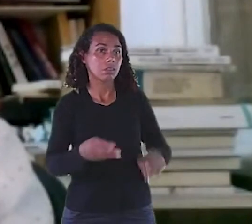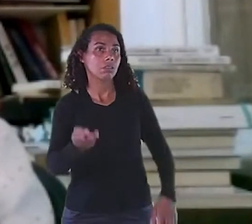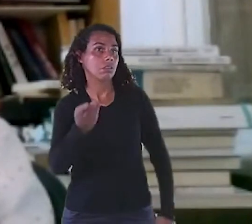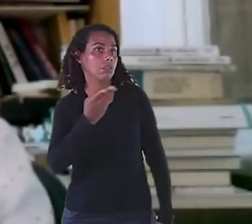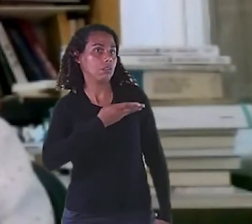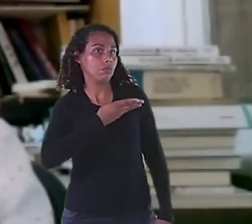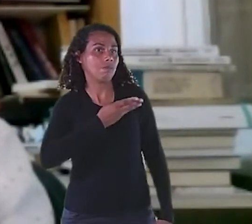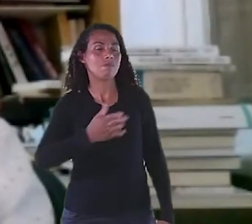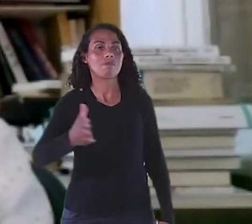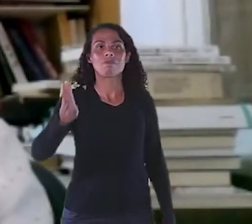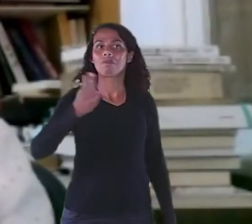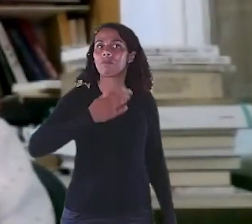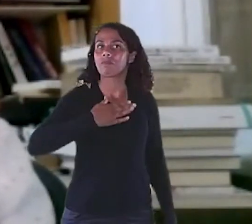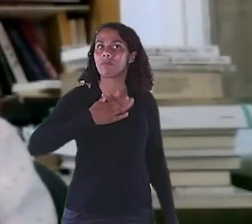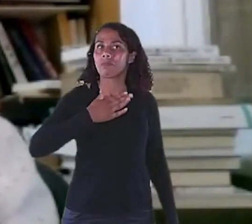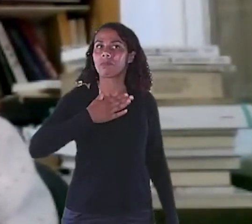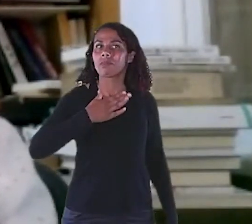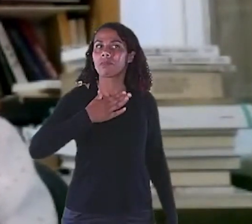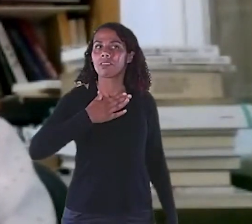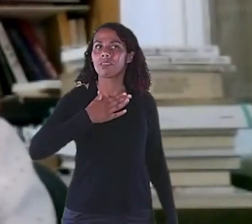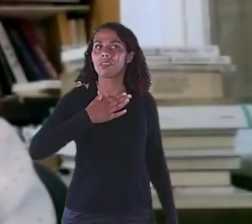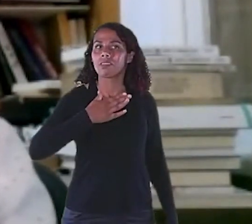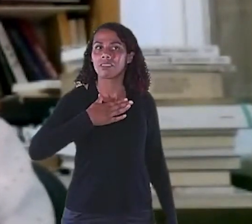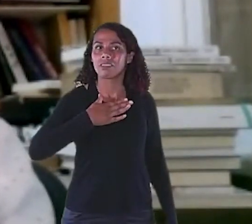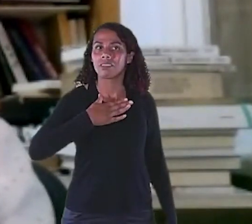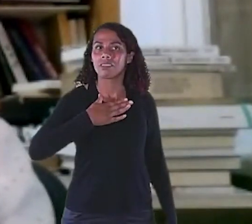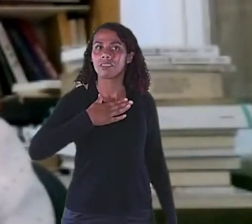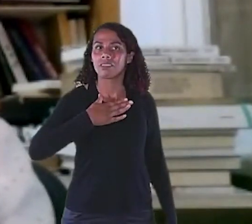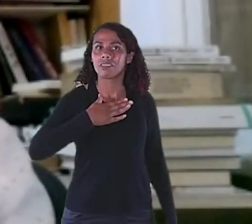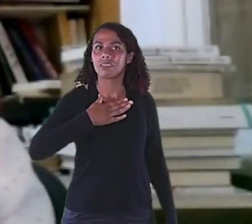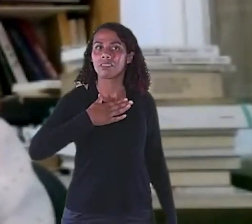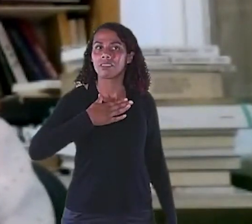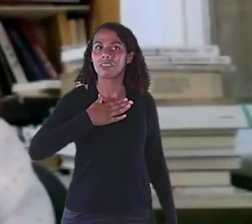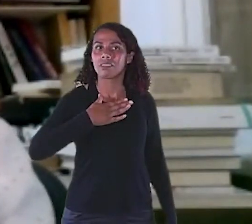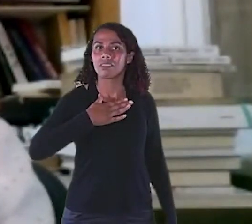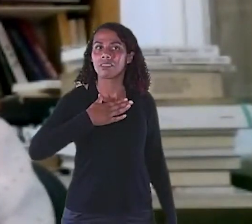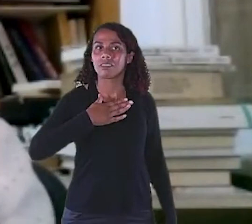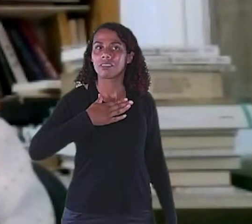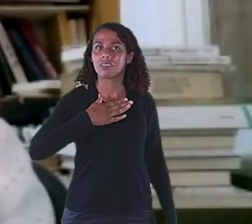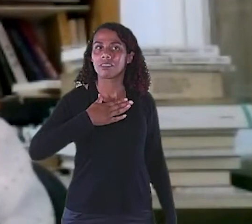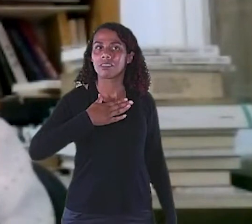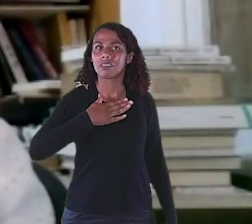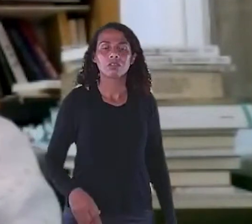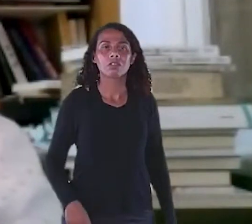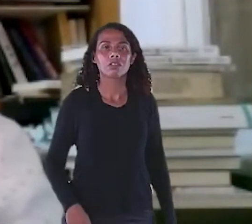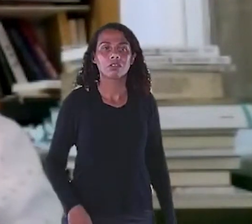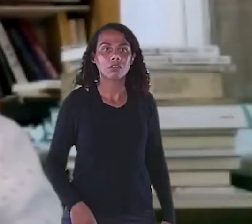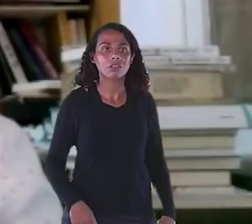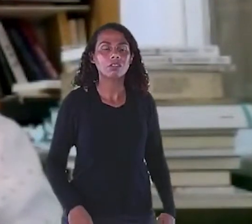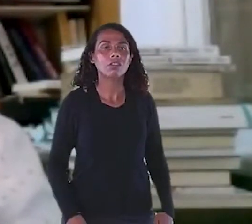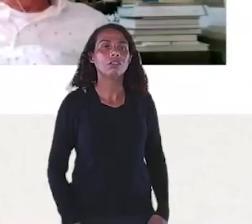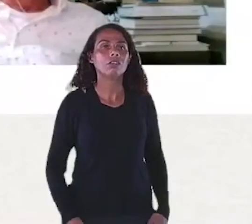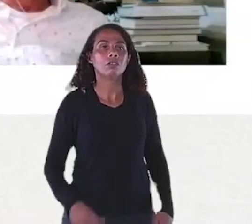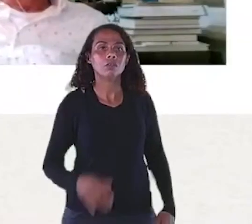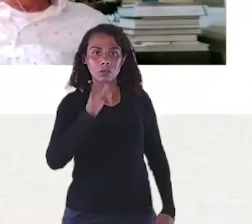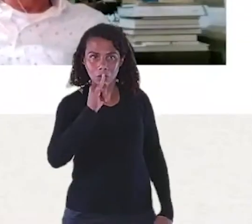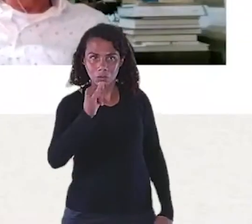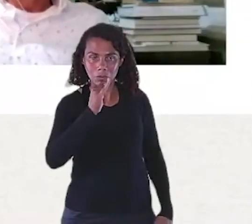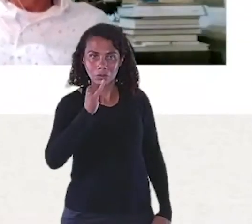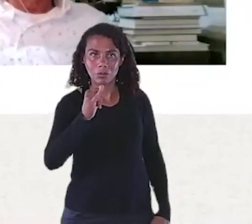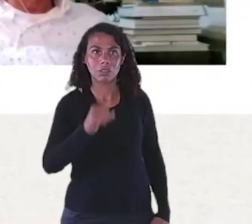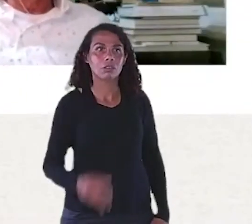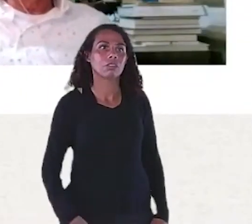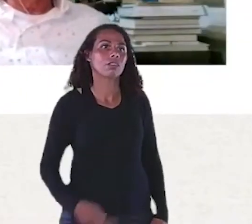Em cujo túmulo eu estive. Mas isso aí ou já é conhecido ou eu não vou dar o spoiler. Não dá o spoiler.